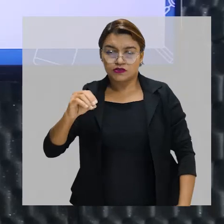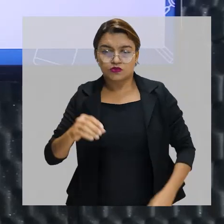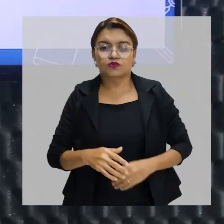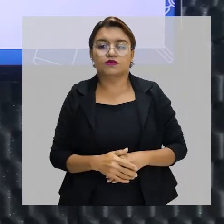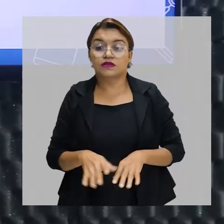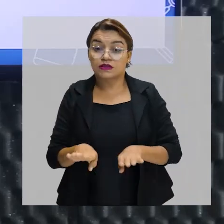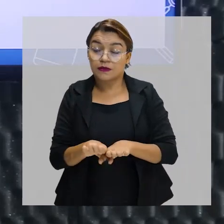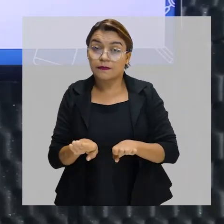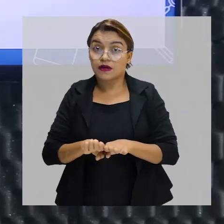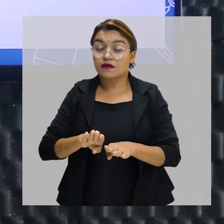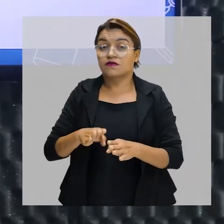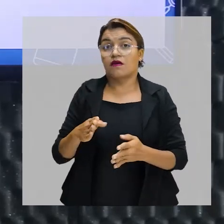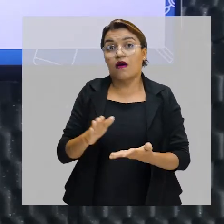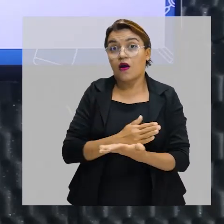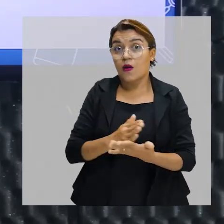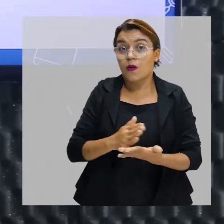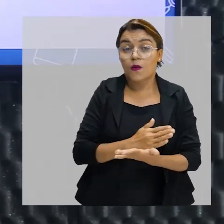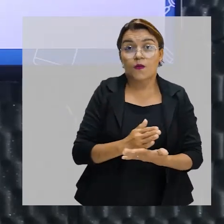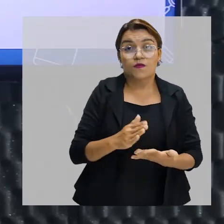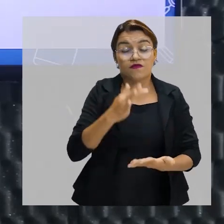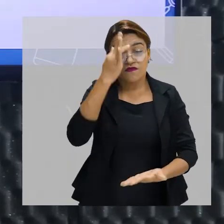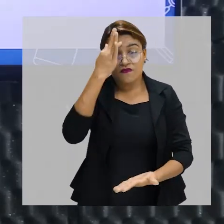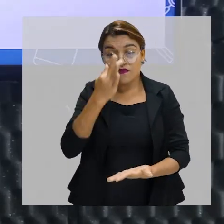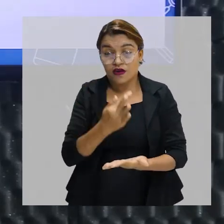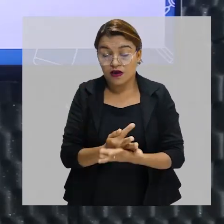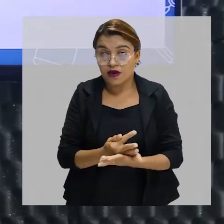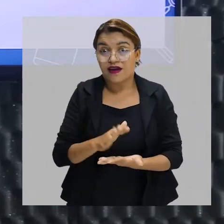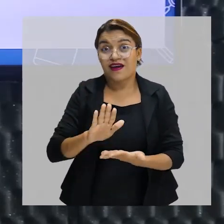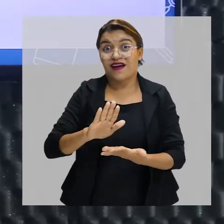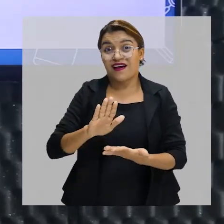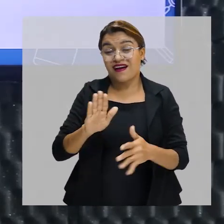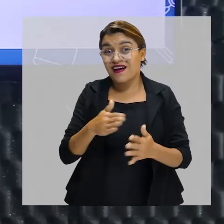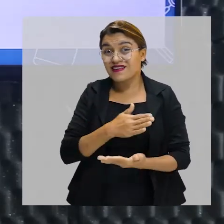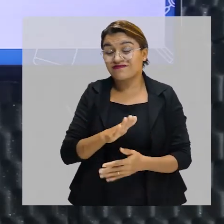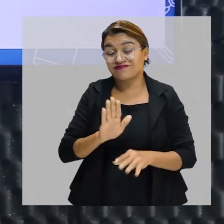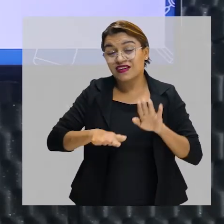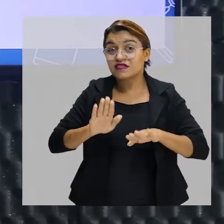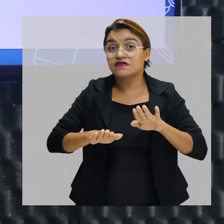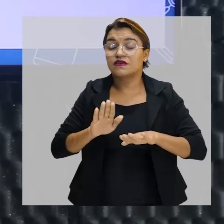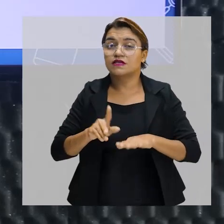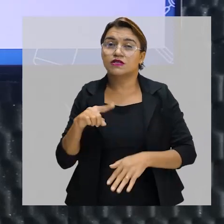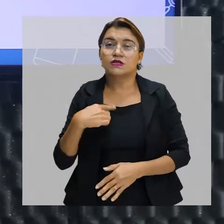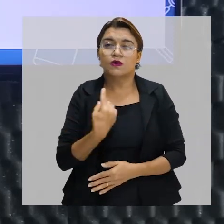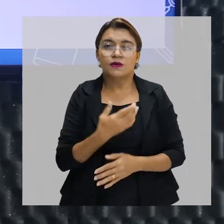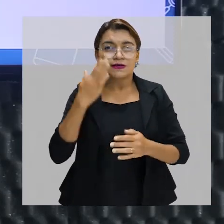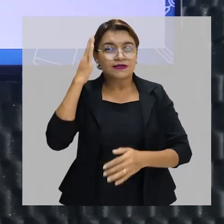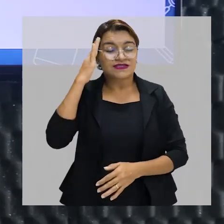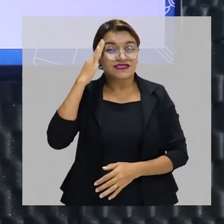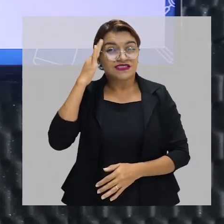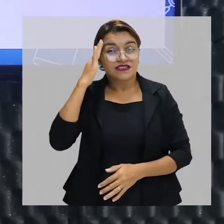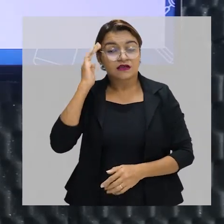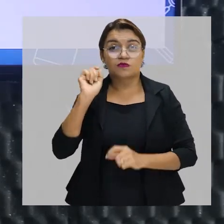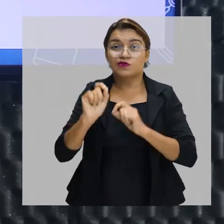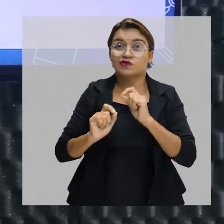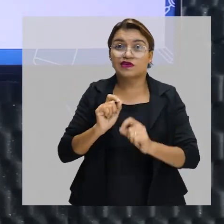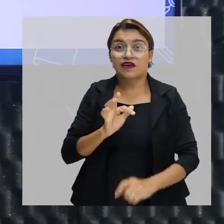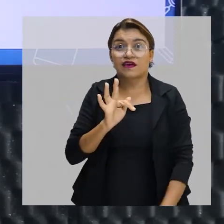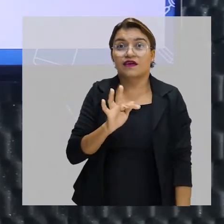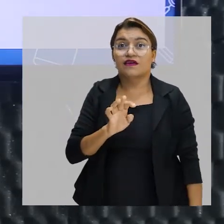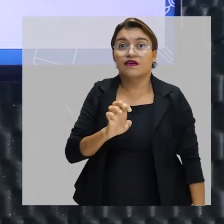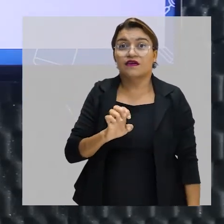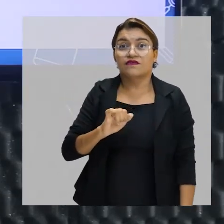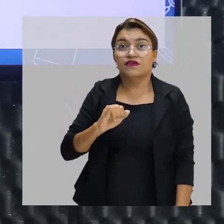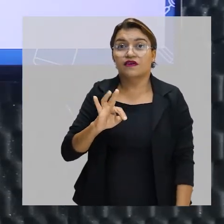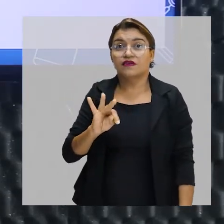crendices e muitas vezes interpretados por nós como feitiços, né? Nós temos aqui